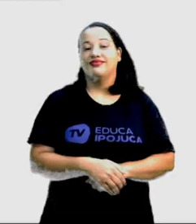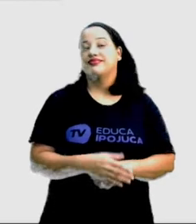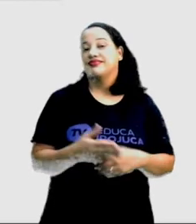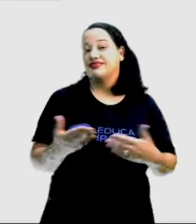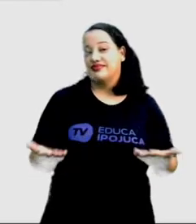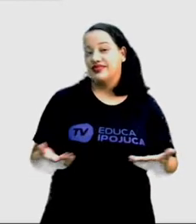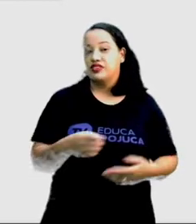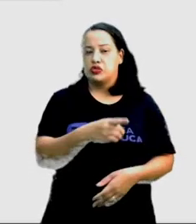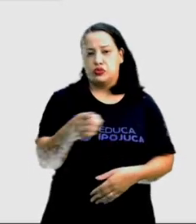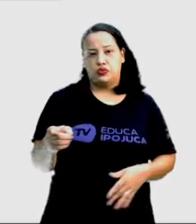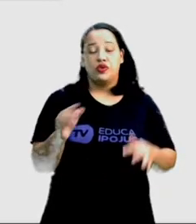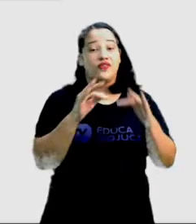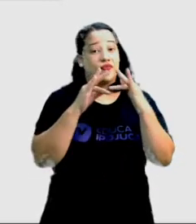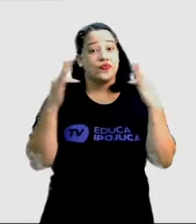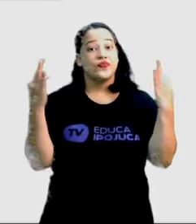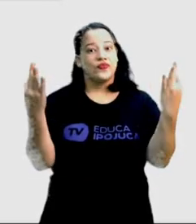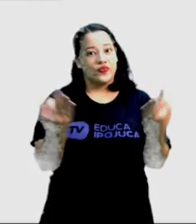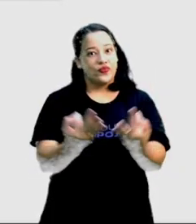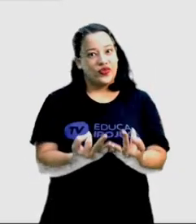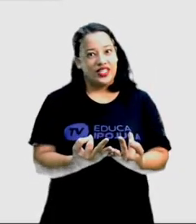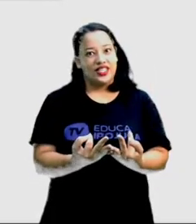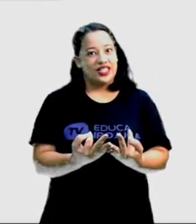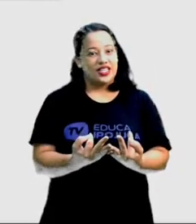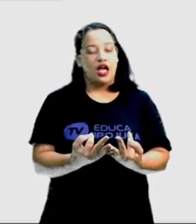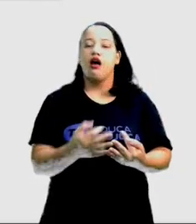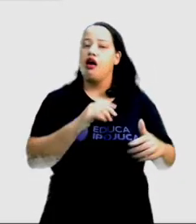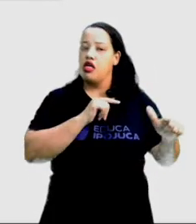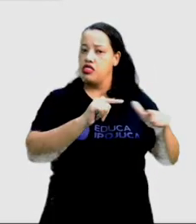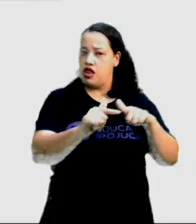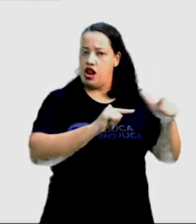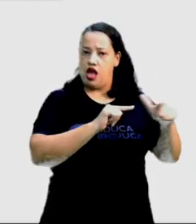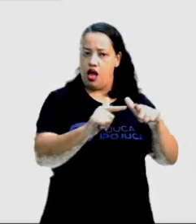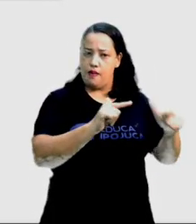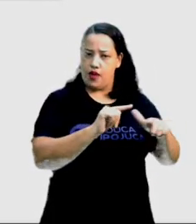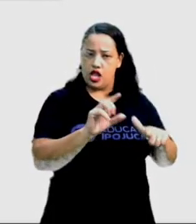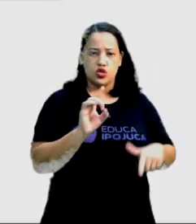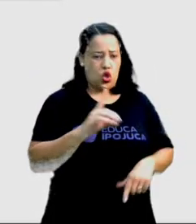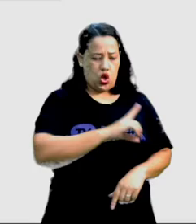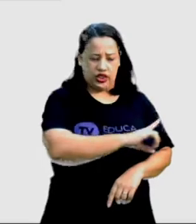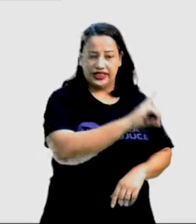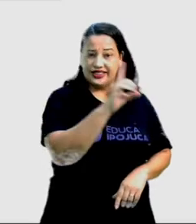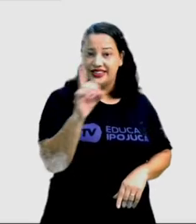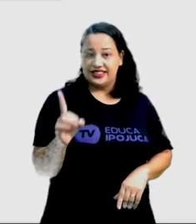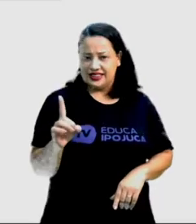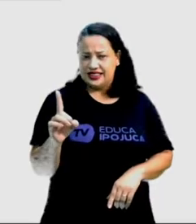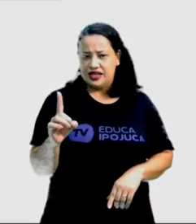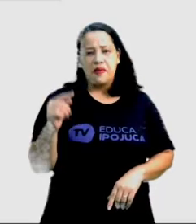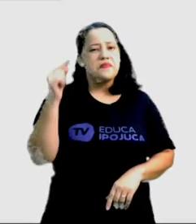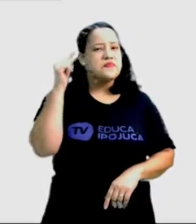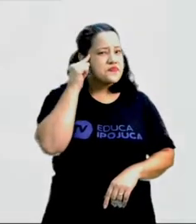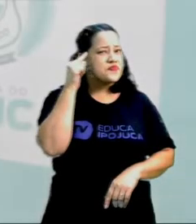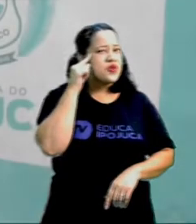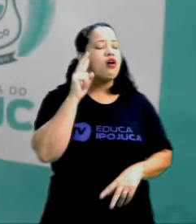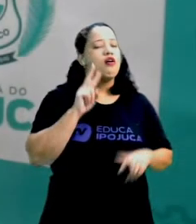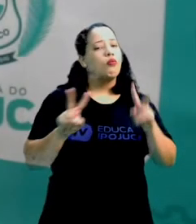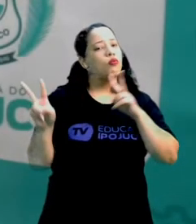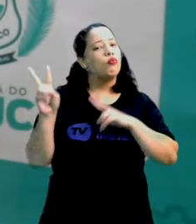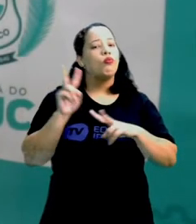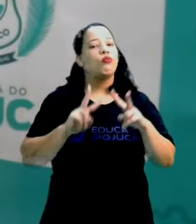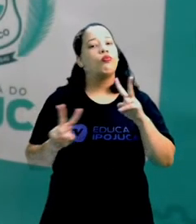Em sua família, todos trabalham somente durante o dia? Vocês já pararam, crianças, para